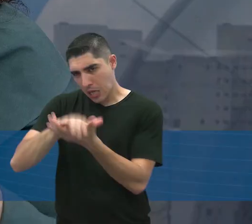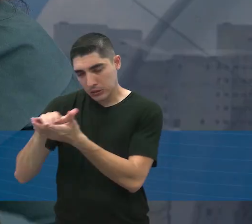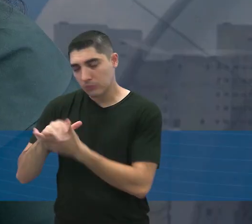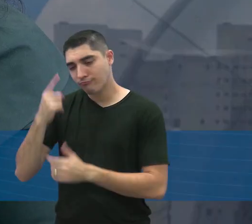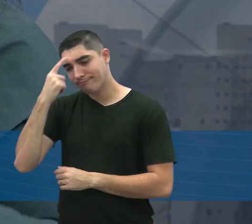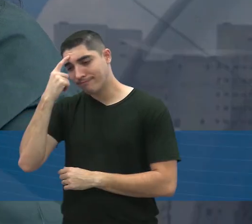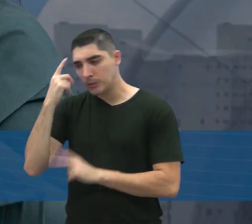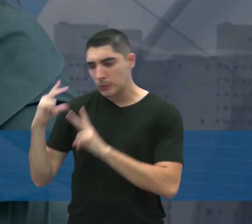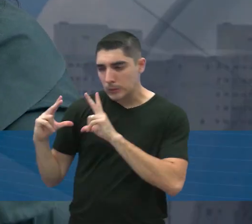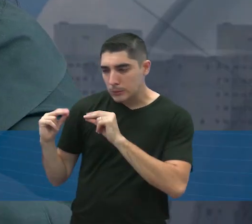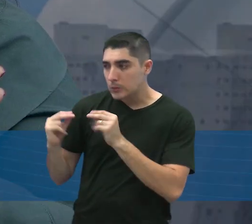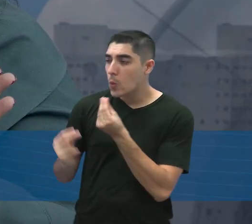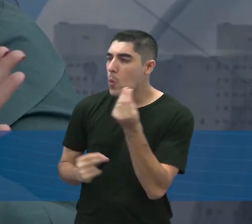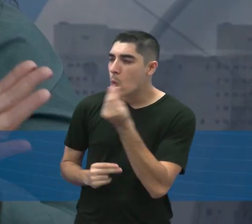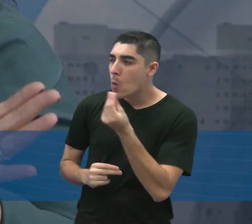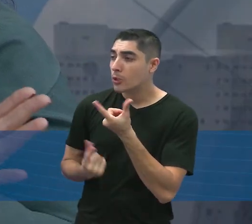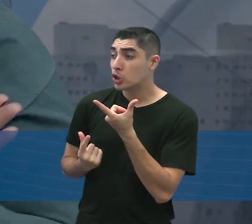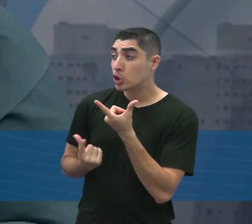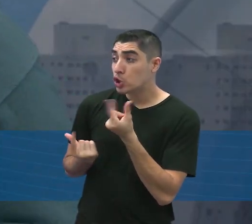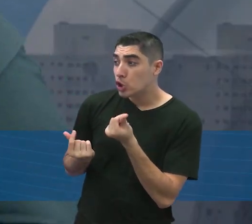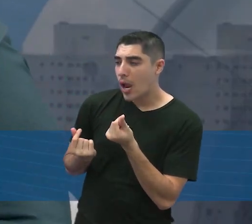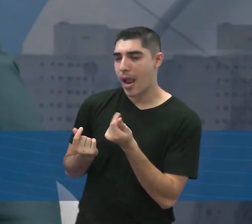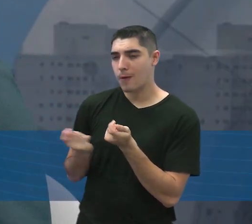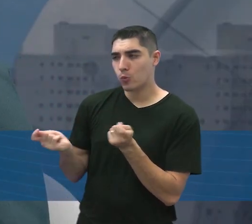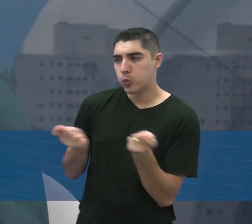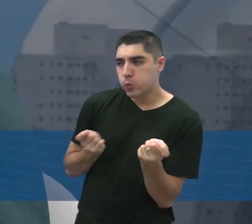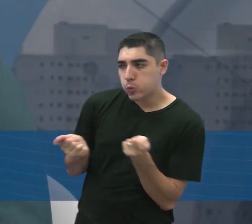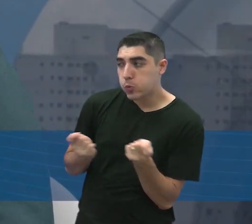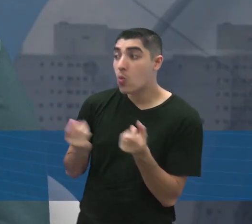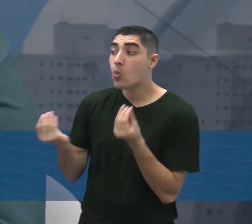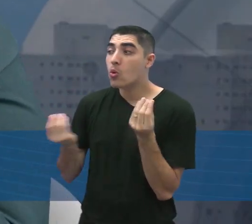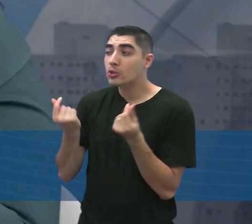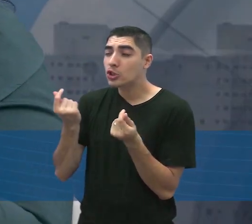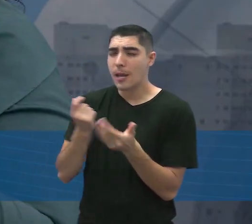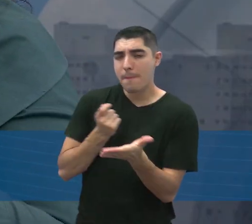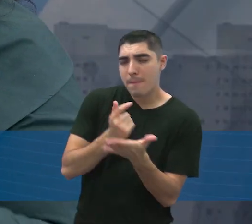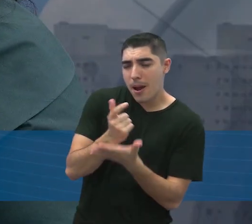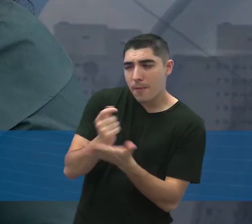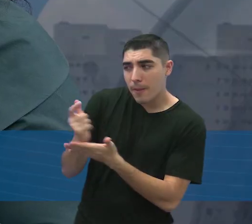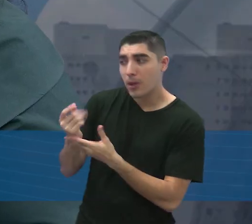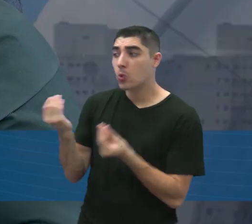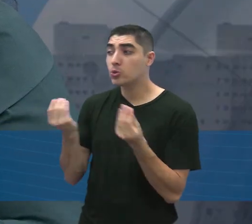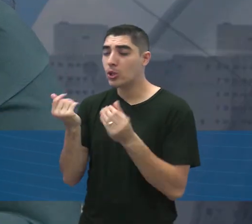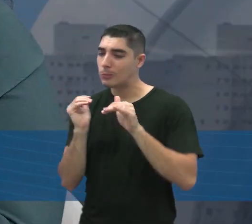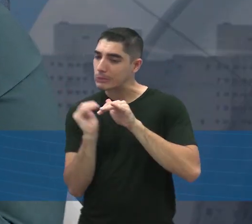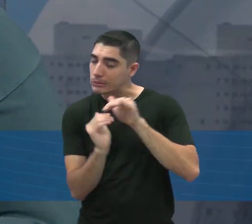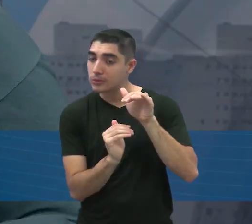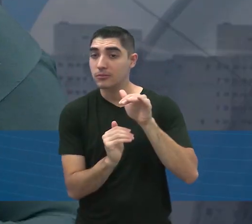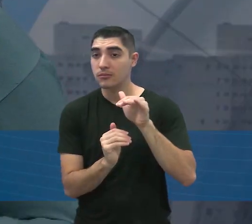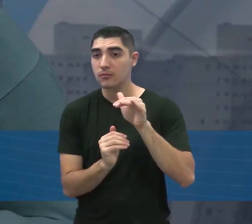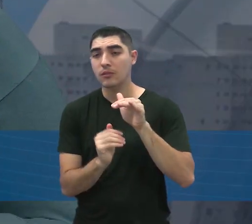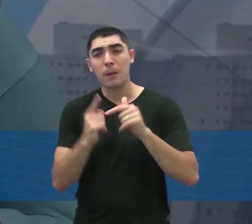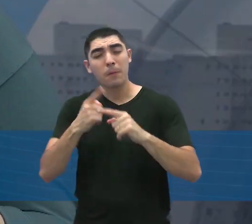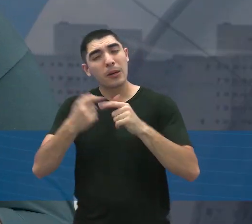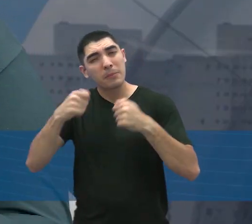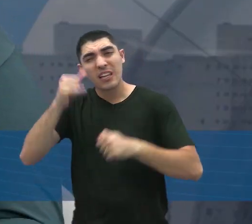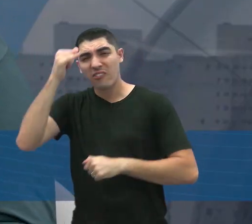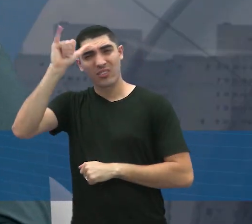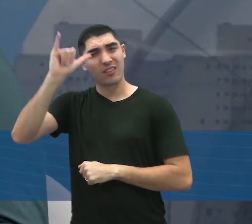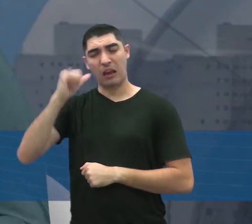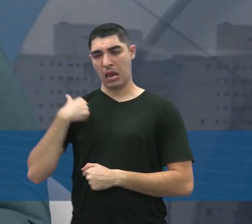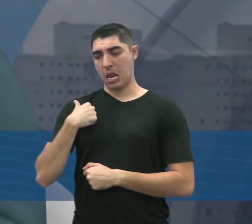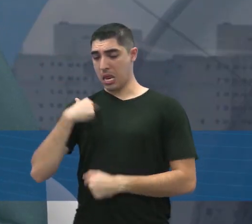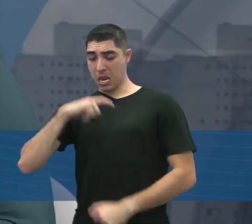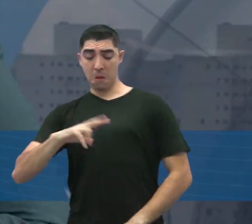sobre como haverá ali uma destinação para aquilo que entra. Quando a gente consegue deixar de lado, às vezes, o olhar